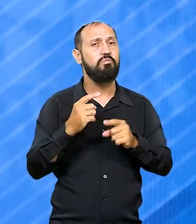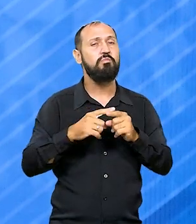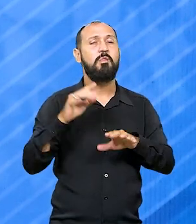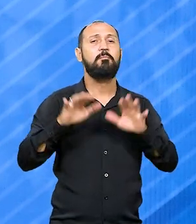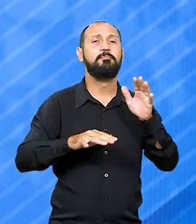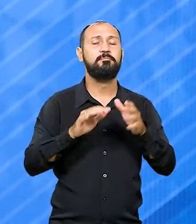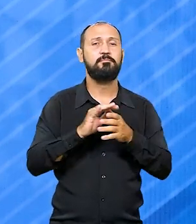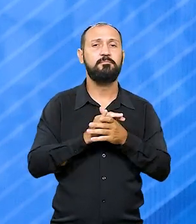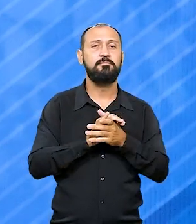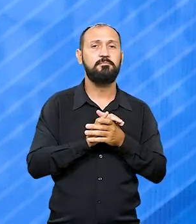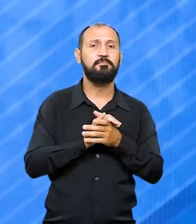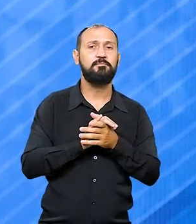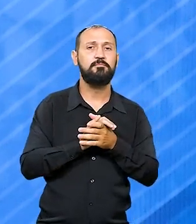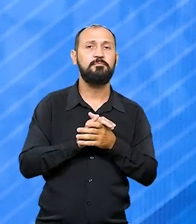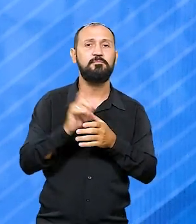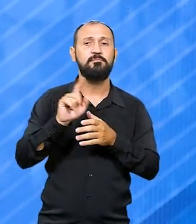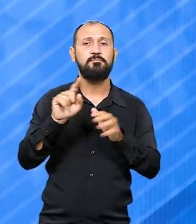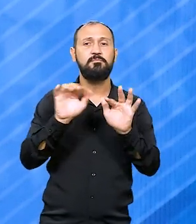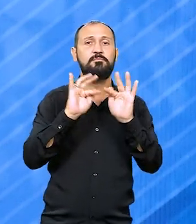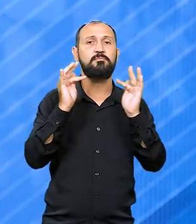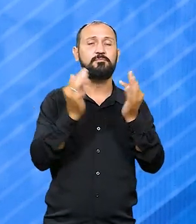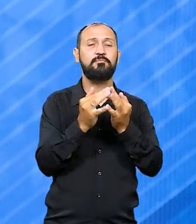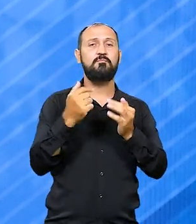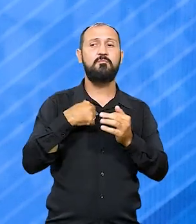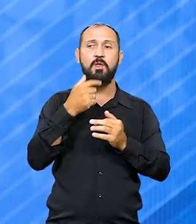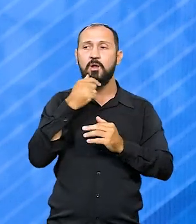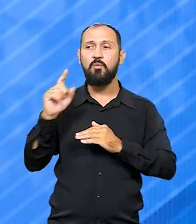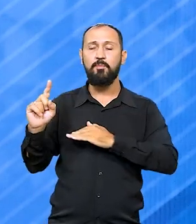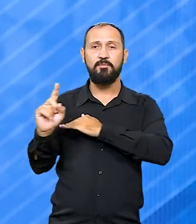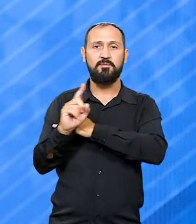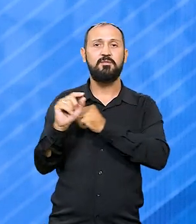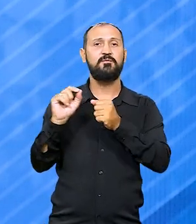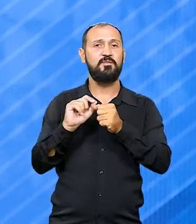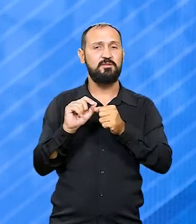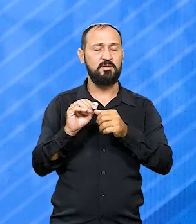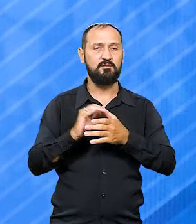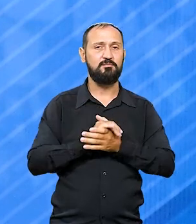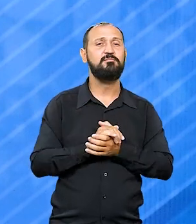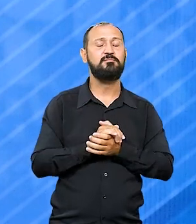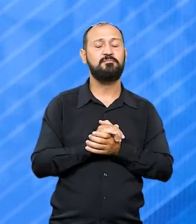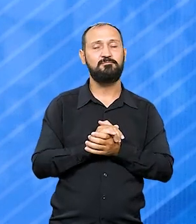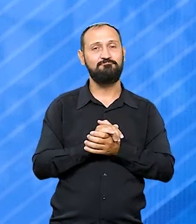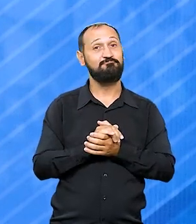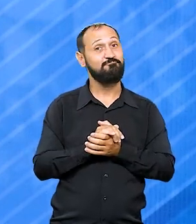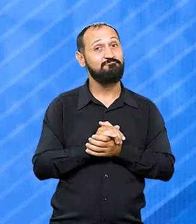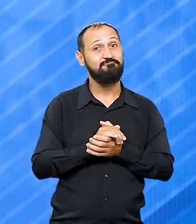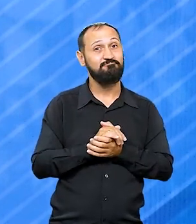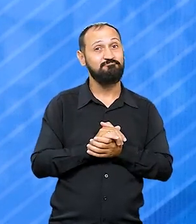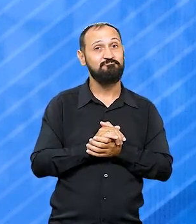muitas das vezes, Silvia, não é nem a família e nem o preso que está fazendo isso,